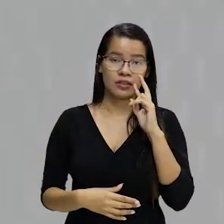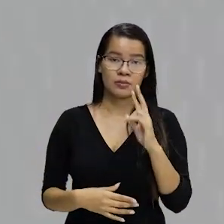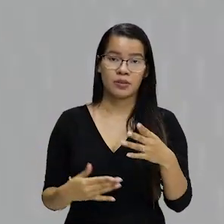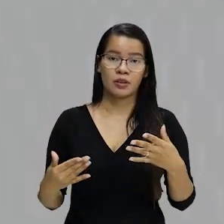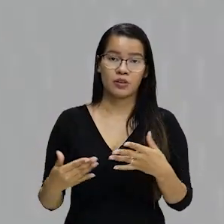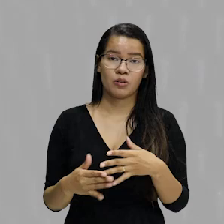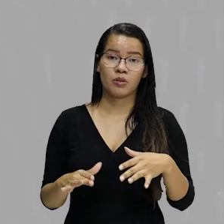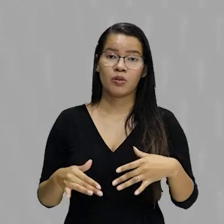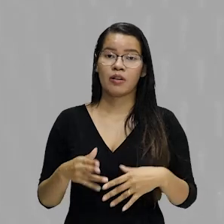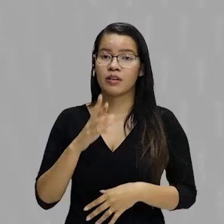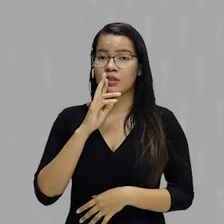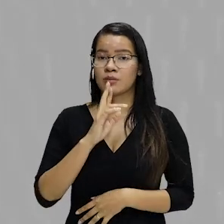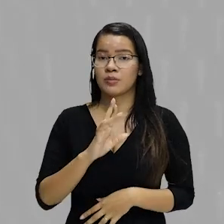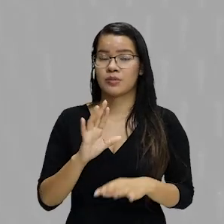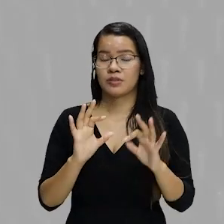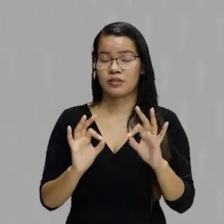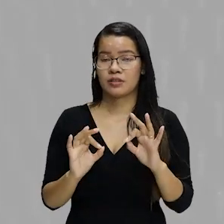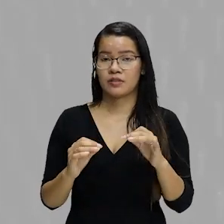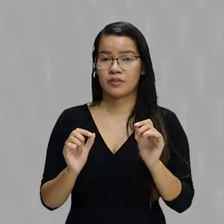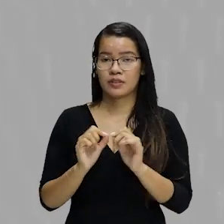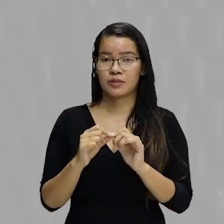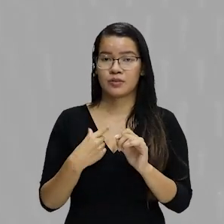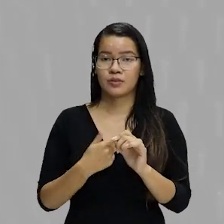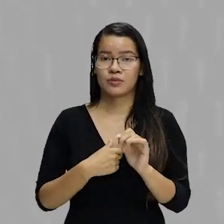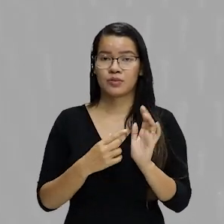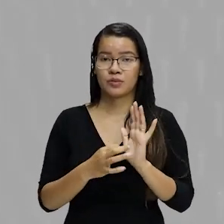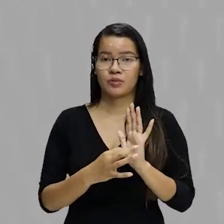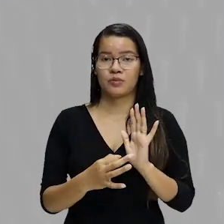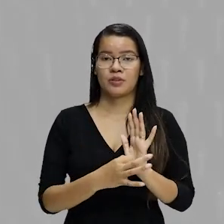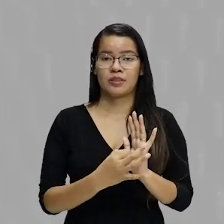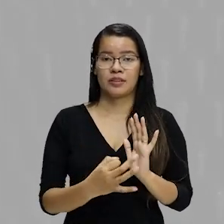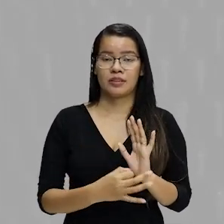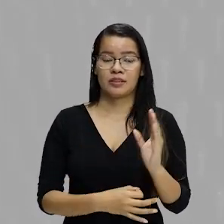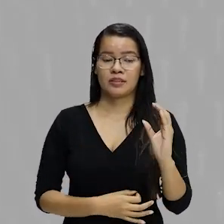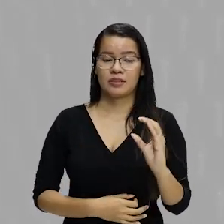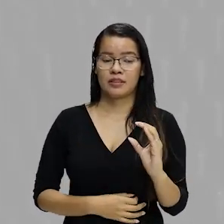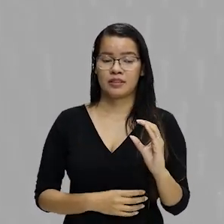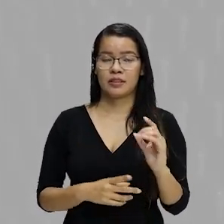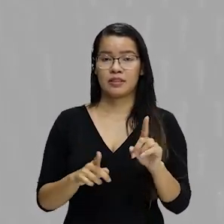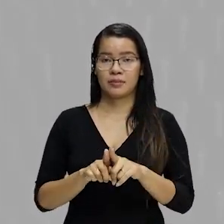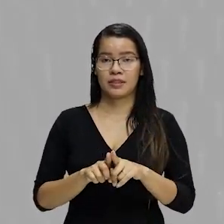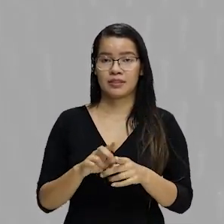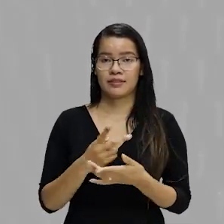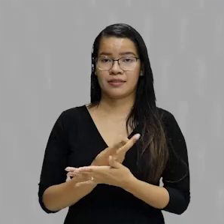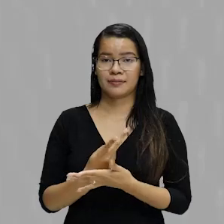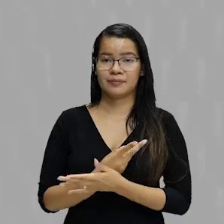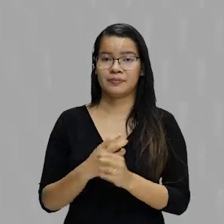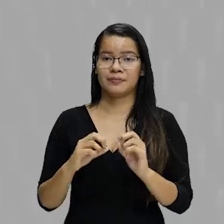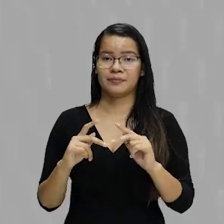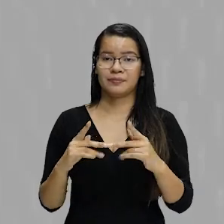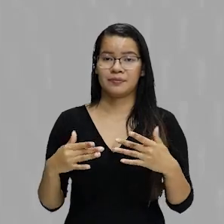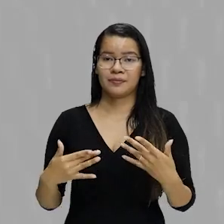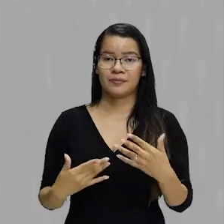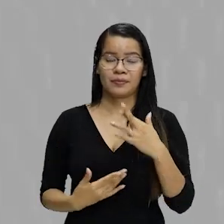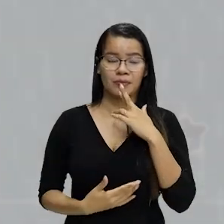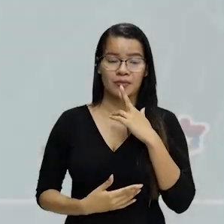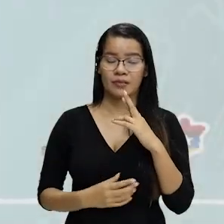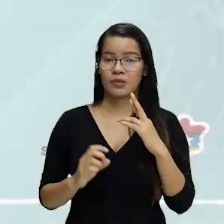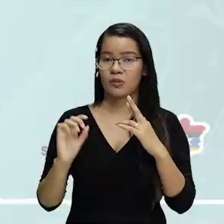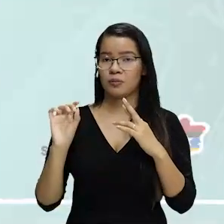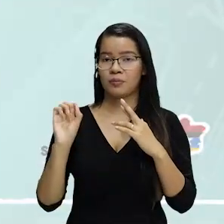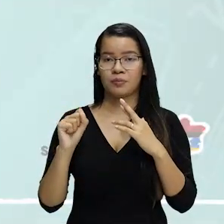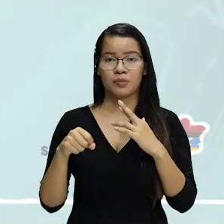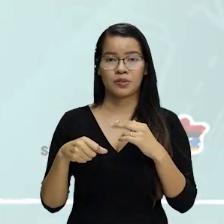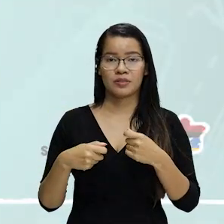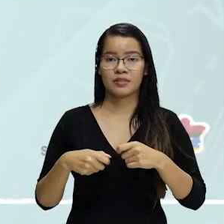resposta correta, fazer o nosso comentário, né? Da correta e das incorretas. Né? Então a resposta pode ser a letra